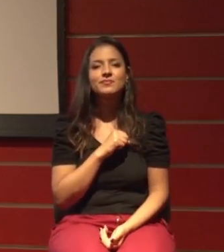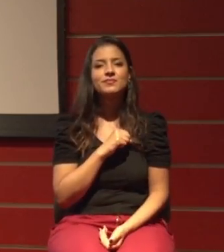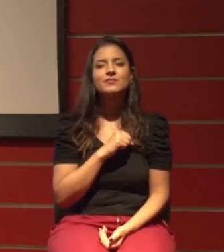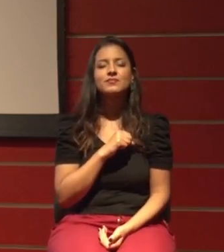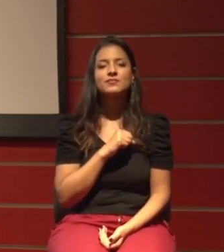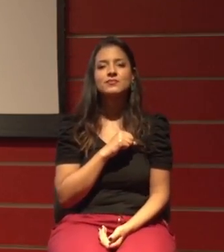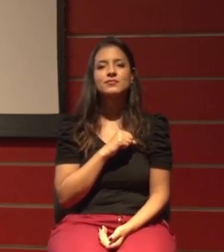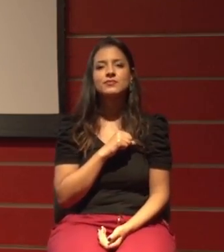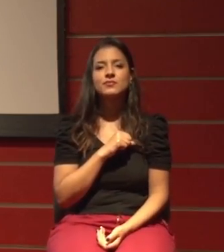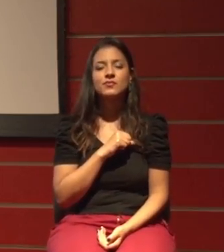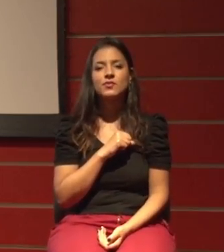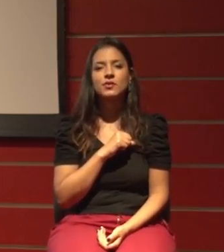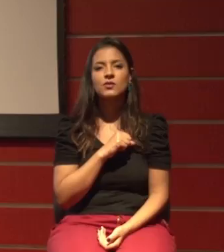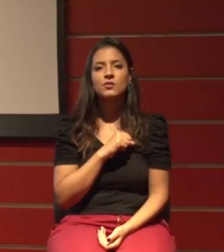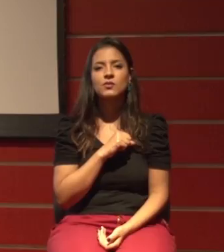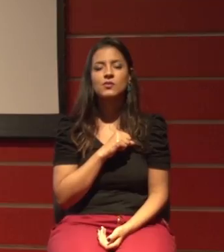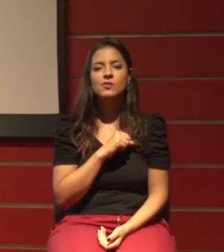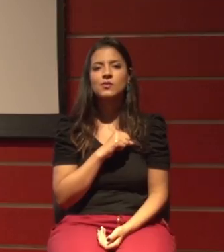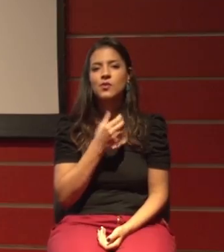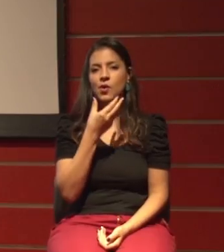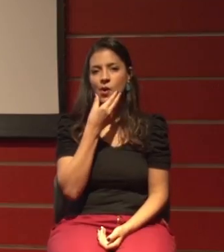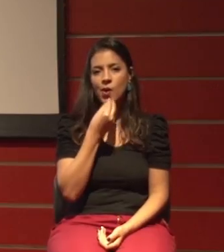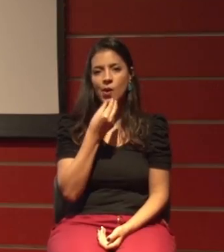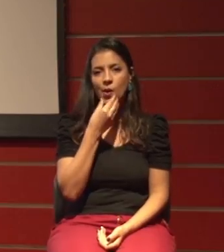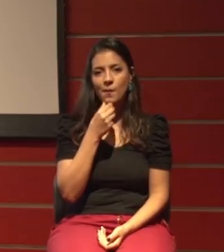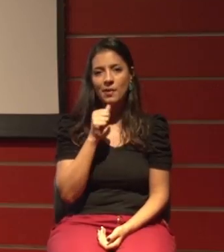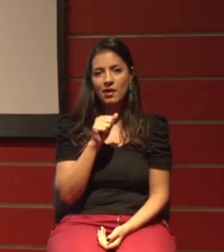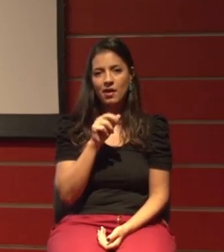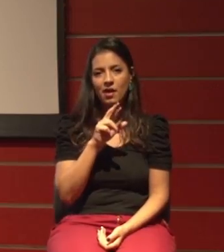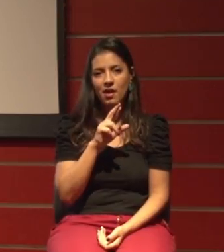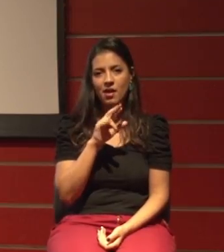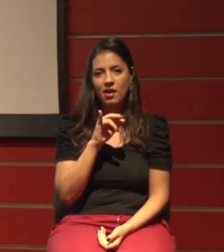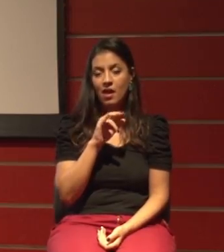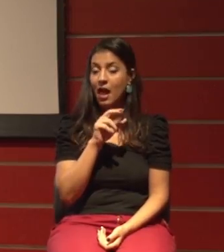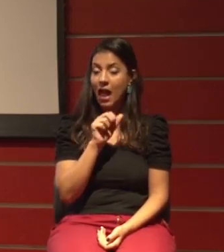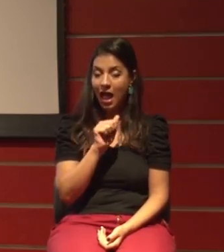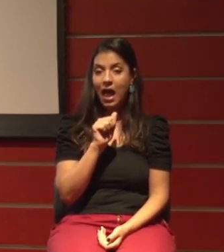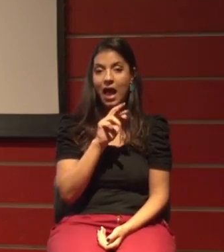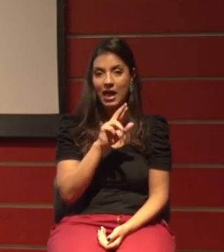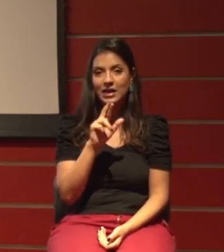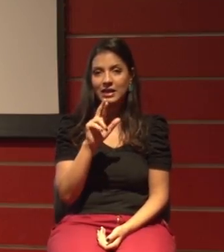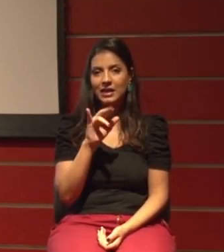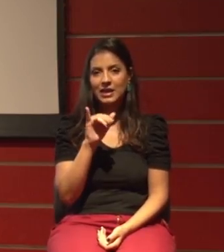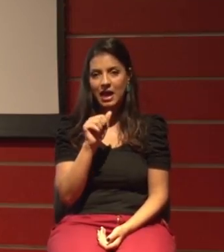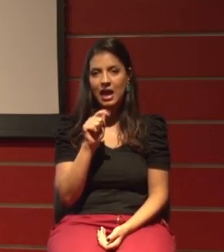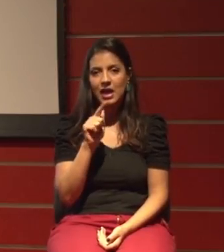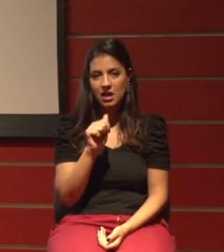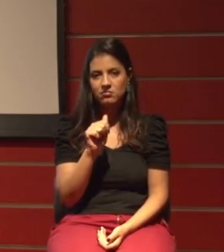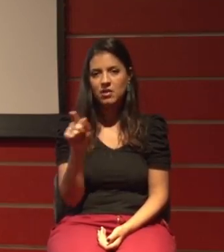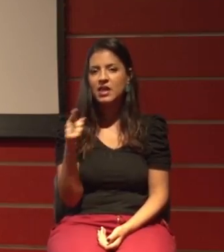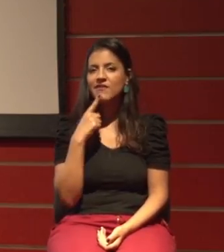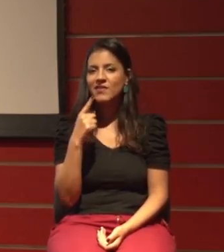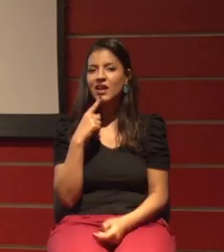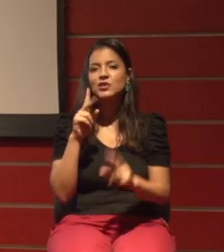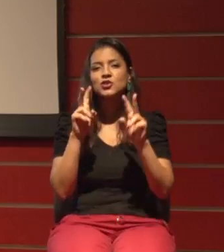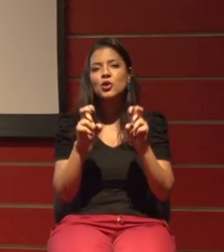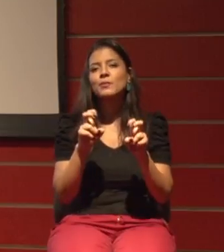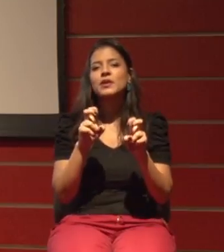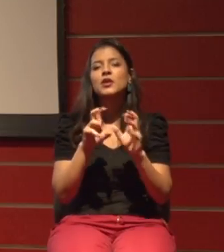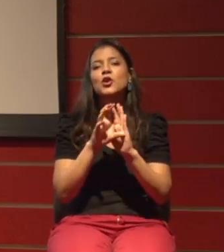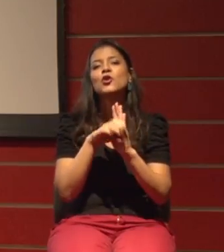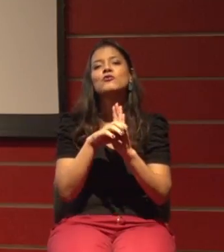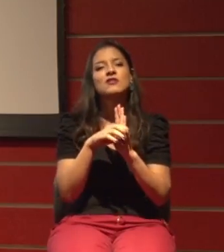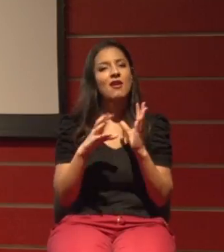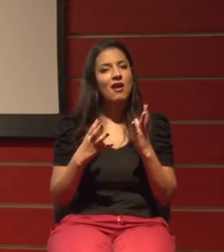o o o arriaga o Guilhermo ariaga dá para artista né ele fala